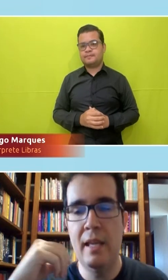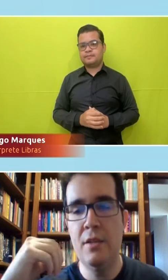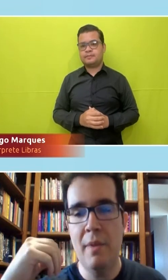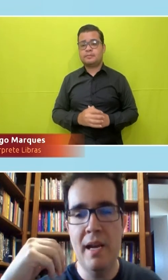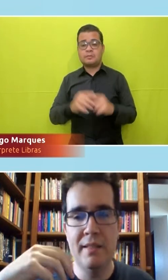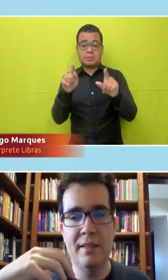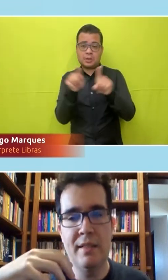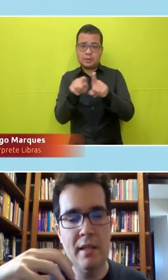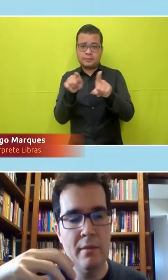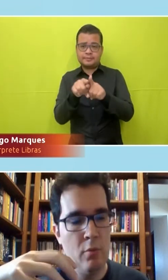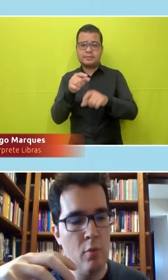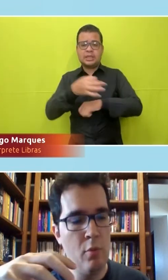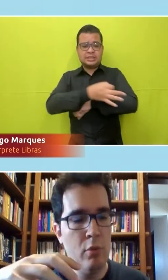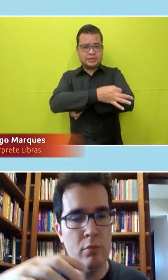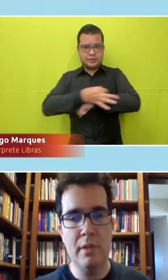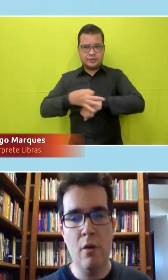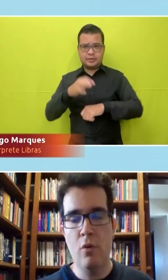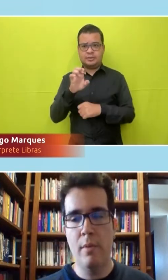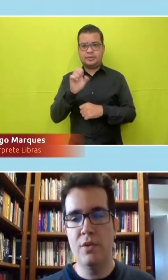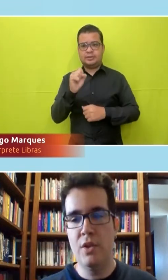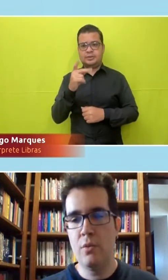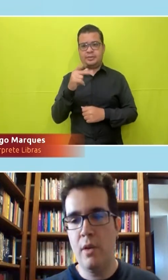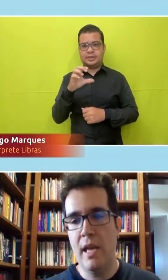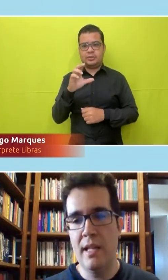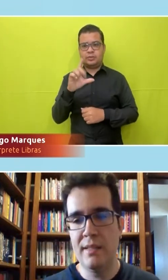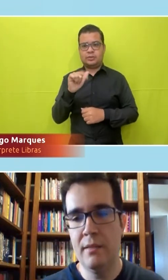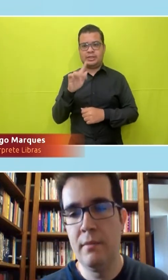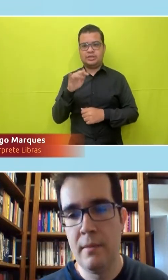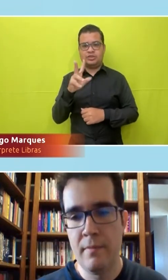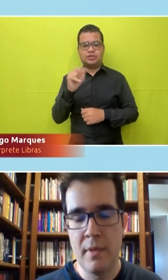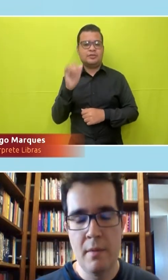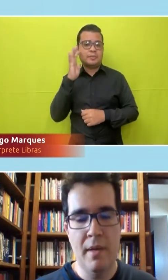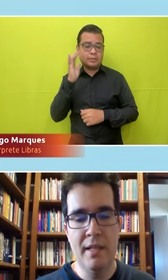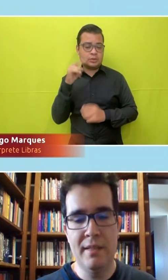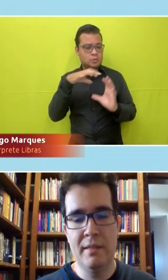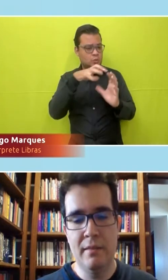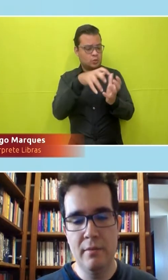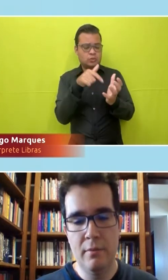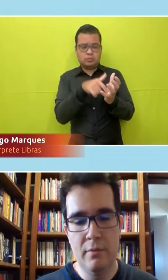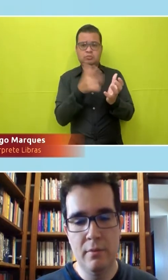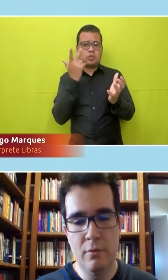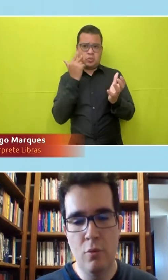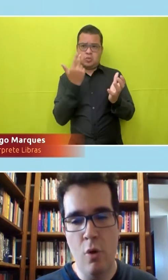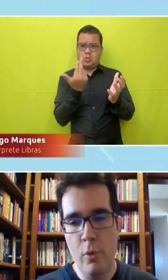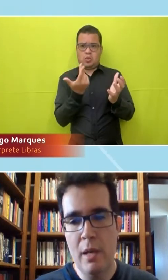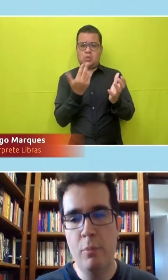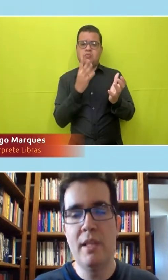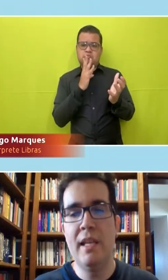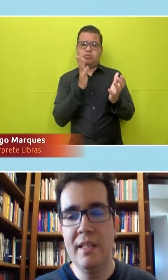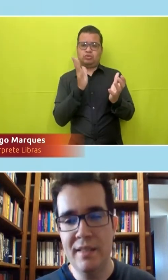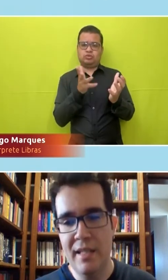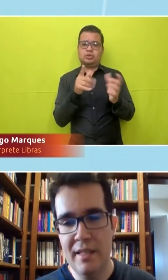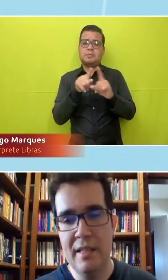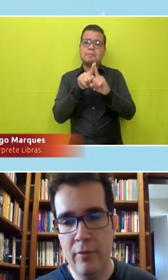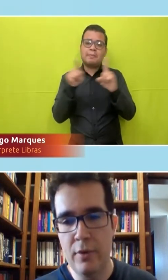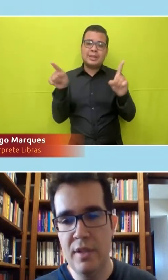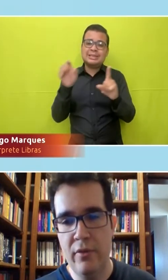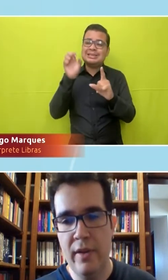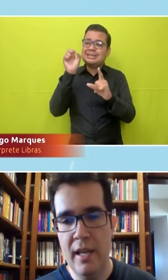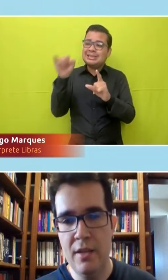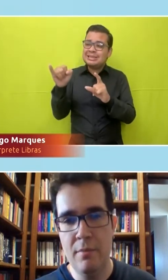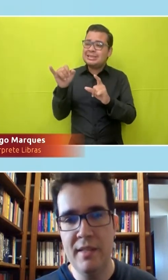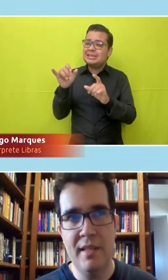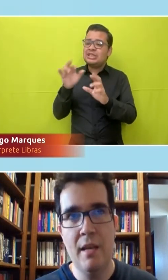Ele tende mais a ser o mundo tal como a gente conhece, mas como ele poderia ser se ele